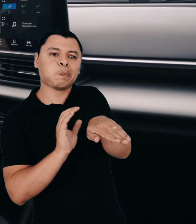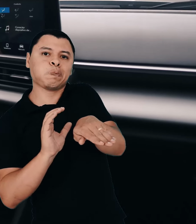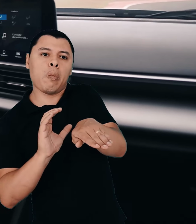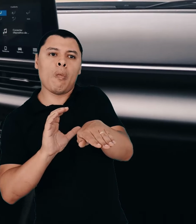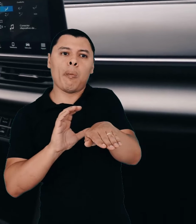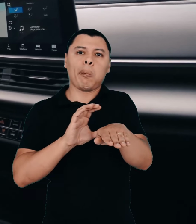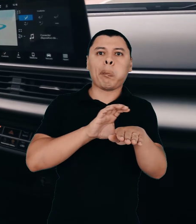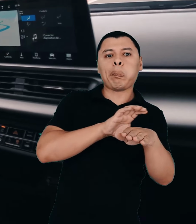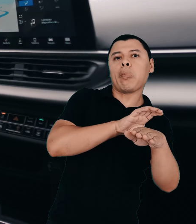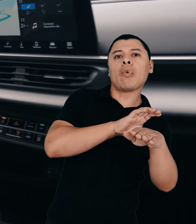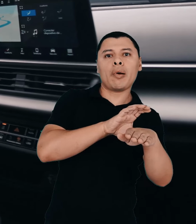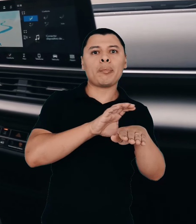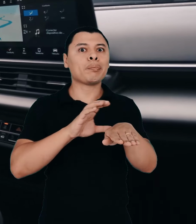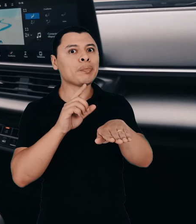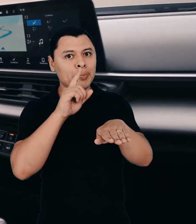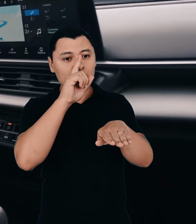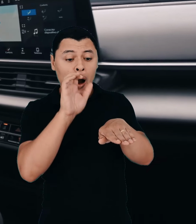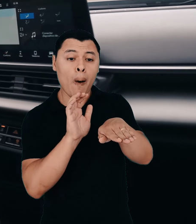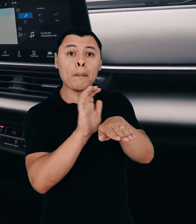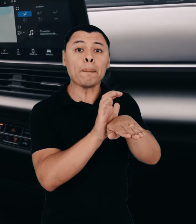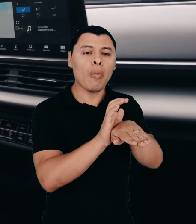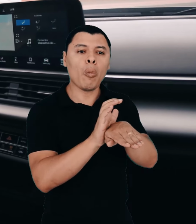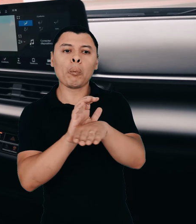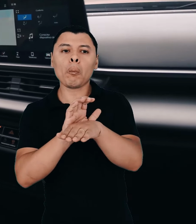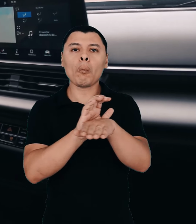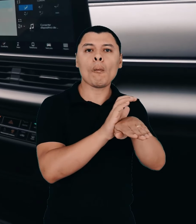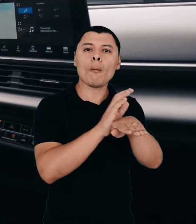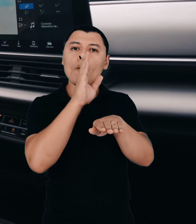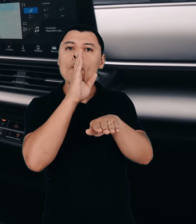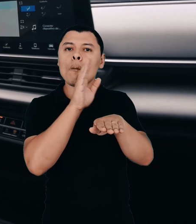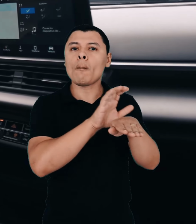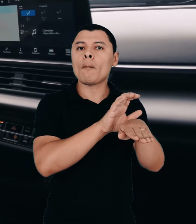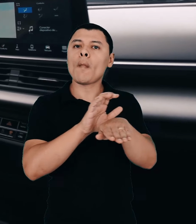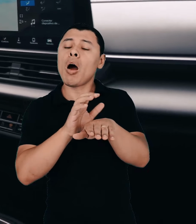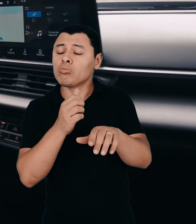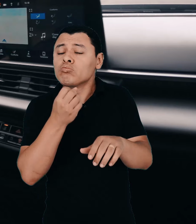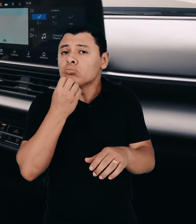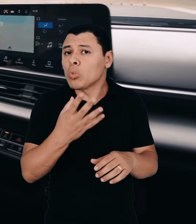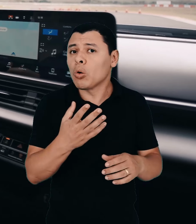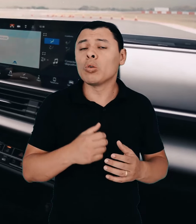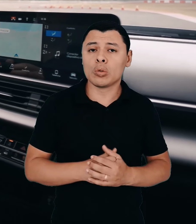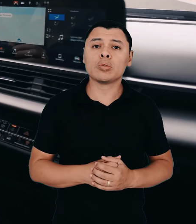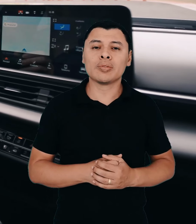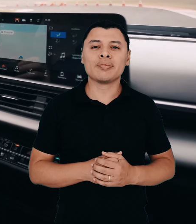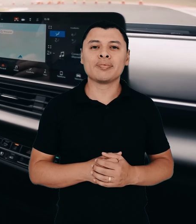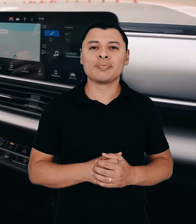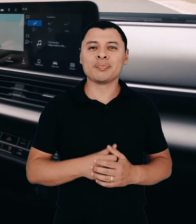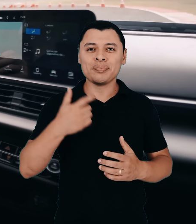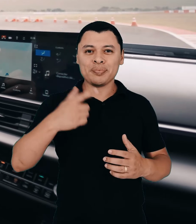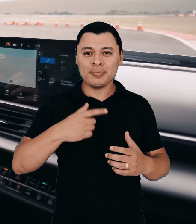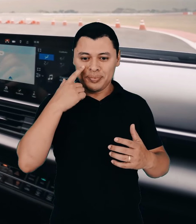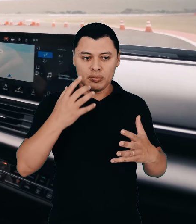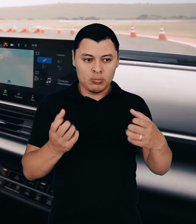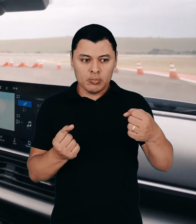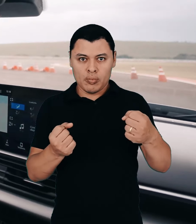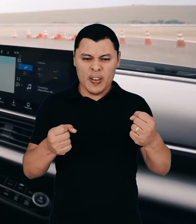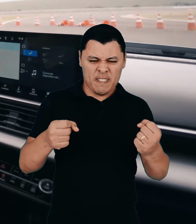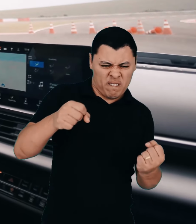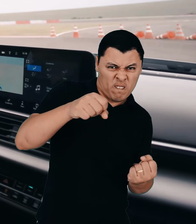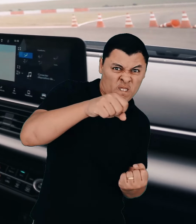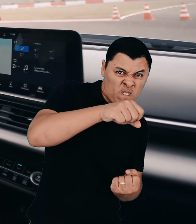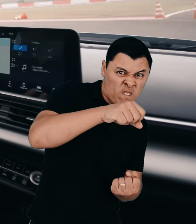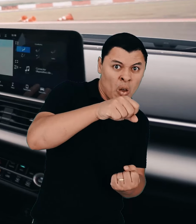Mas em termos de ação ele acaba ajudando. Trecho com curvas. Muito interessante. Esse trecho apertado aqui a gente consegue ver bem essa questão de